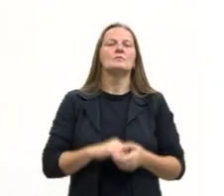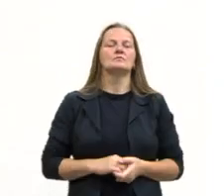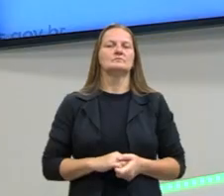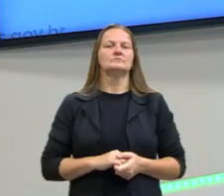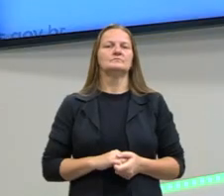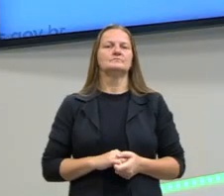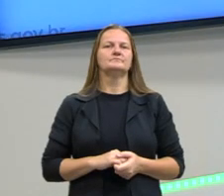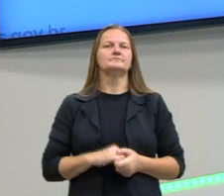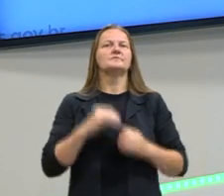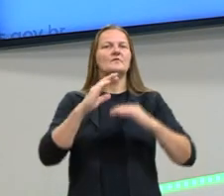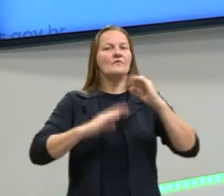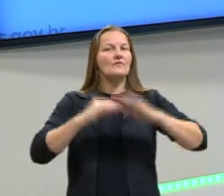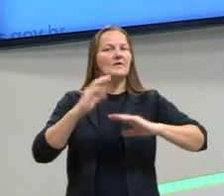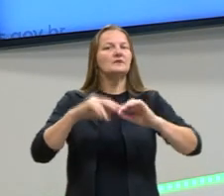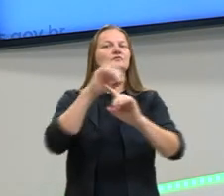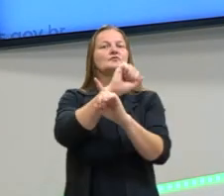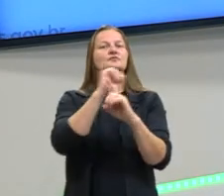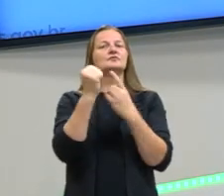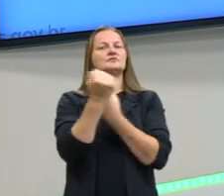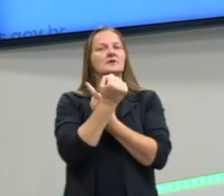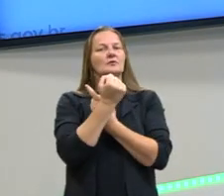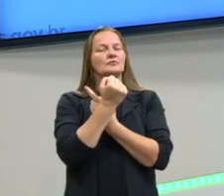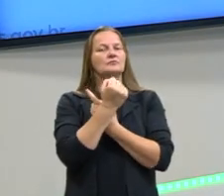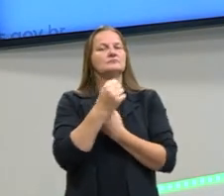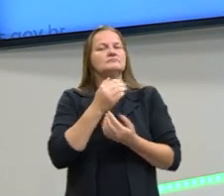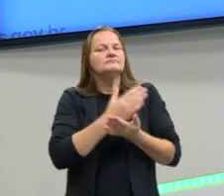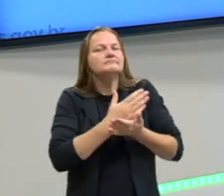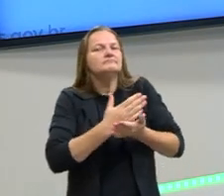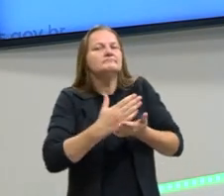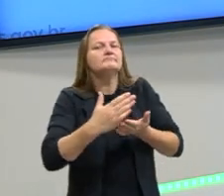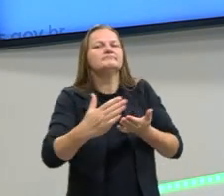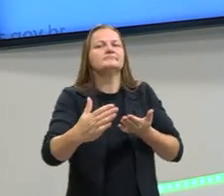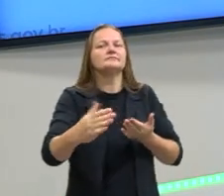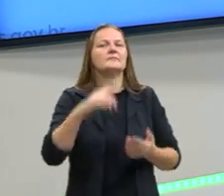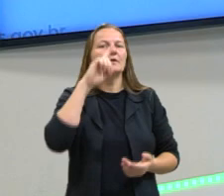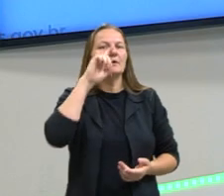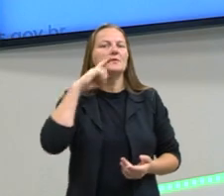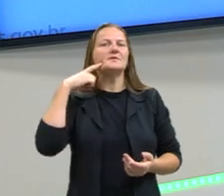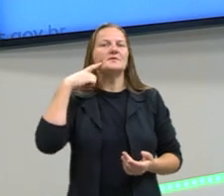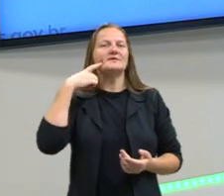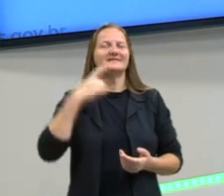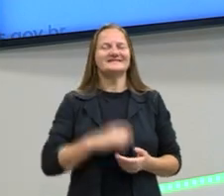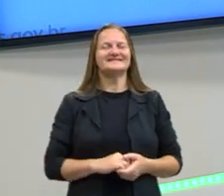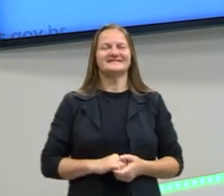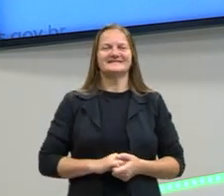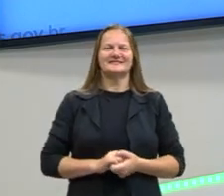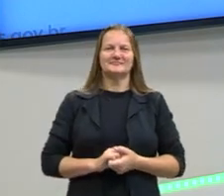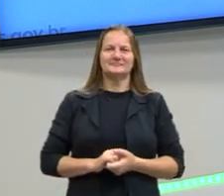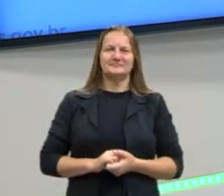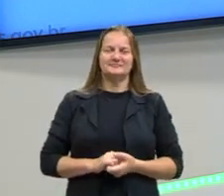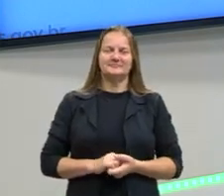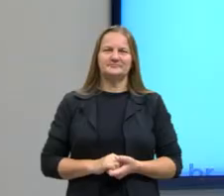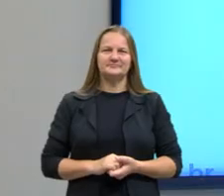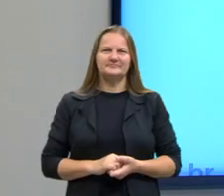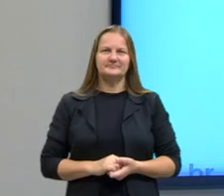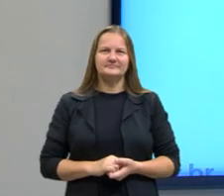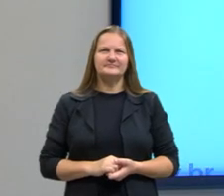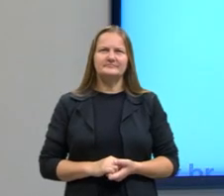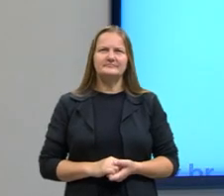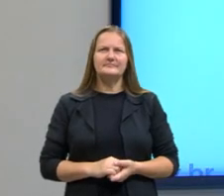estudar um pouco dos fatos sociais e da sociedade a partir do nosso amigo é eu cai o